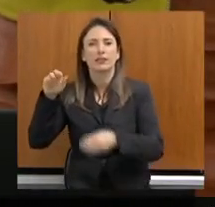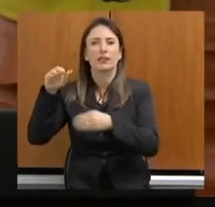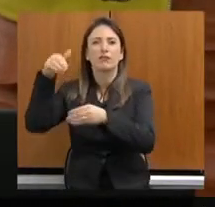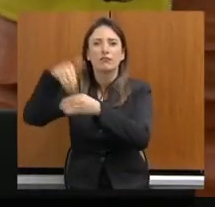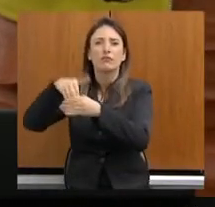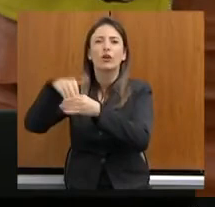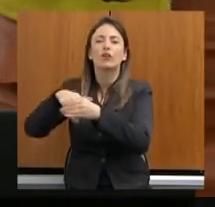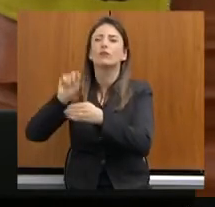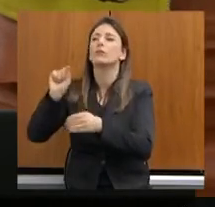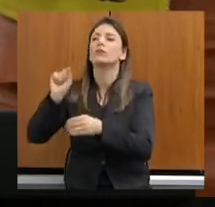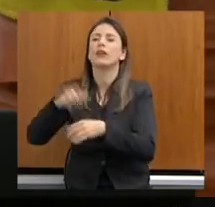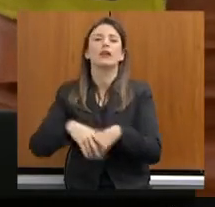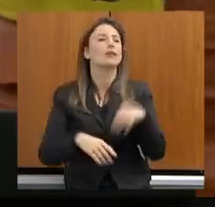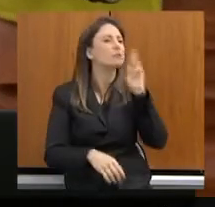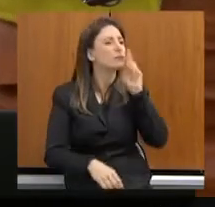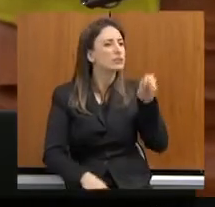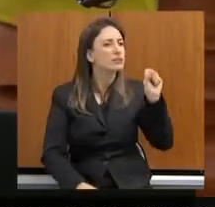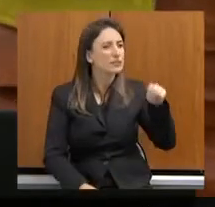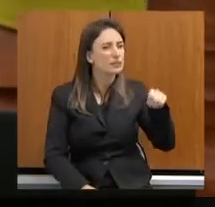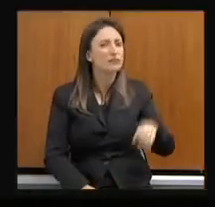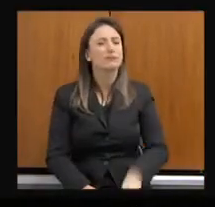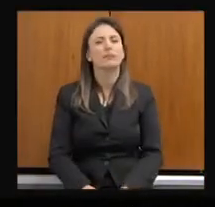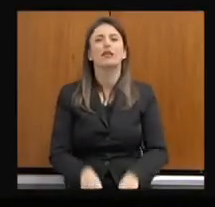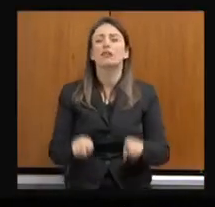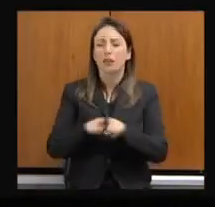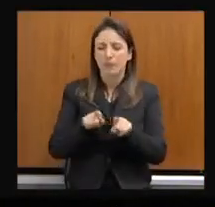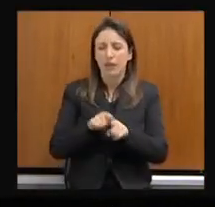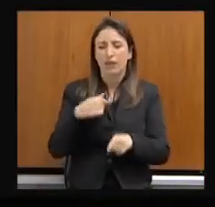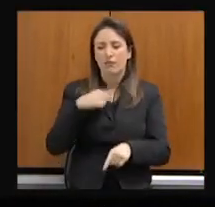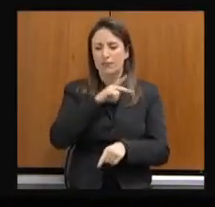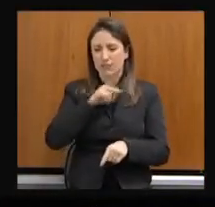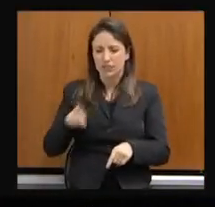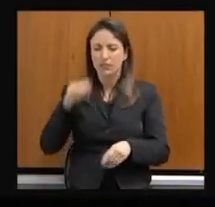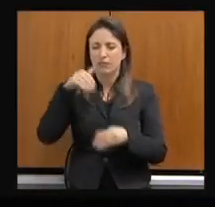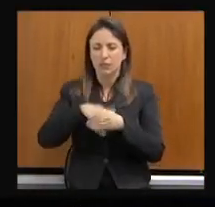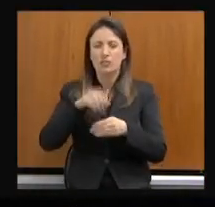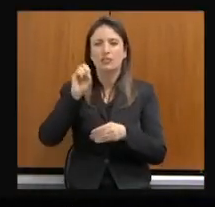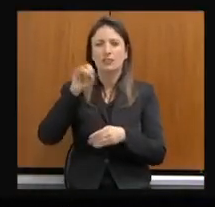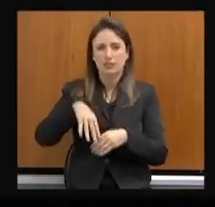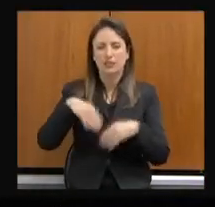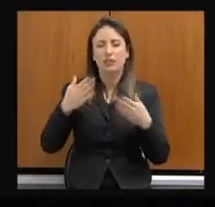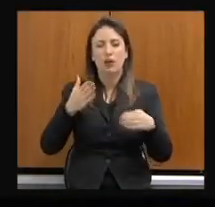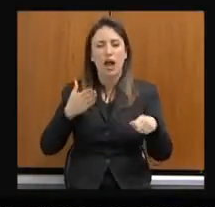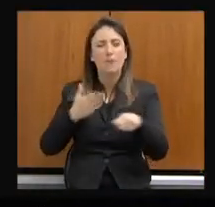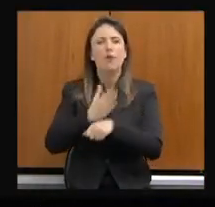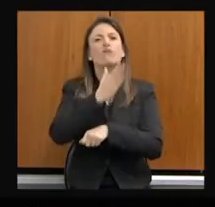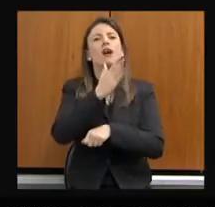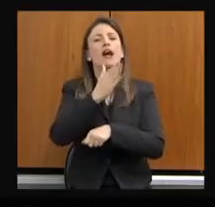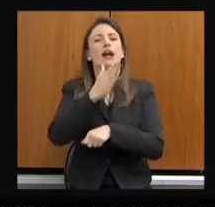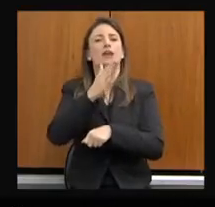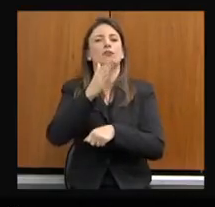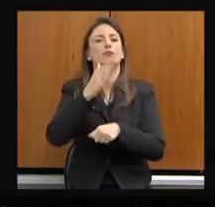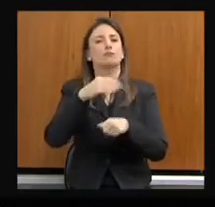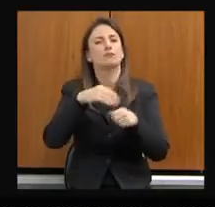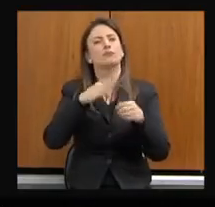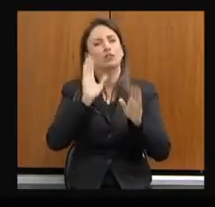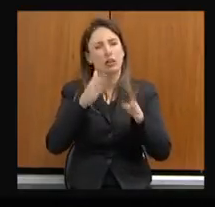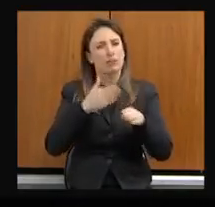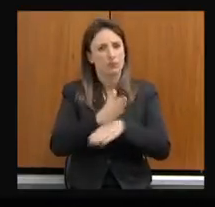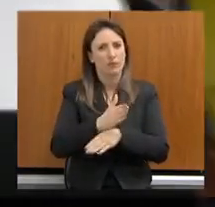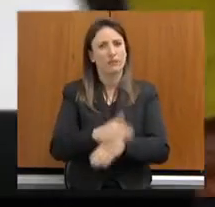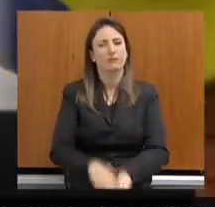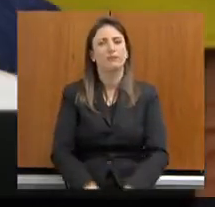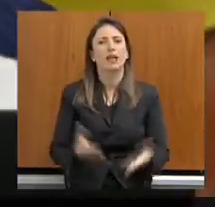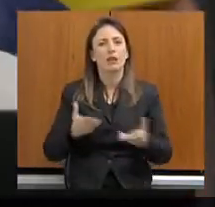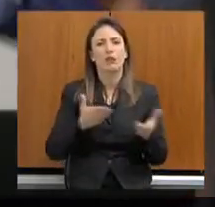presente esse presidente também volta assim então estão aprovados incremento devolvo a palavra Presidente